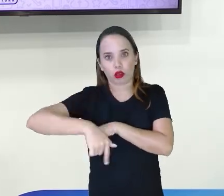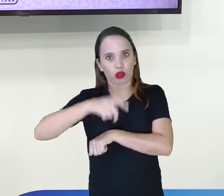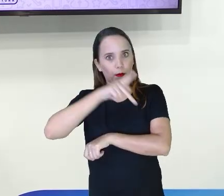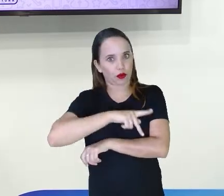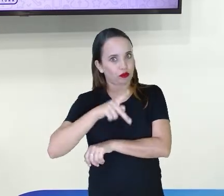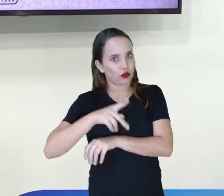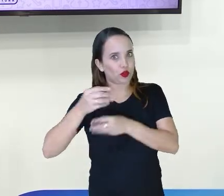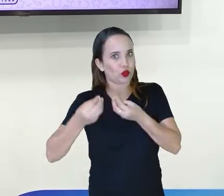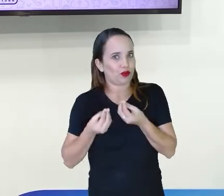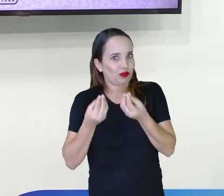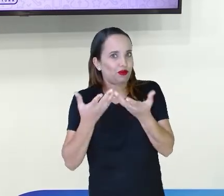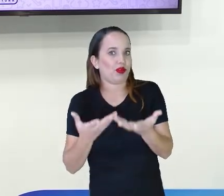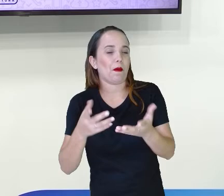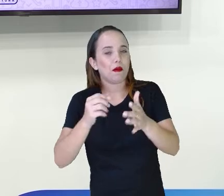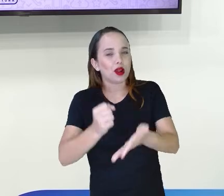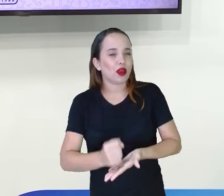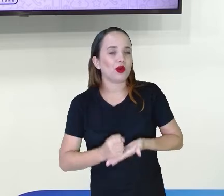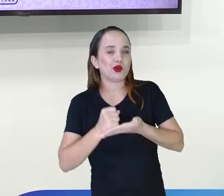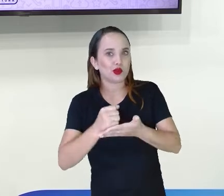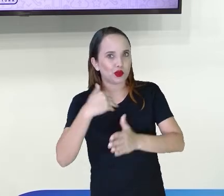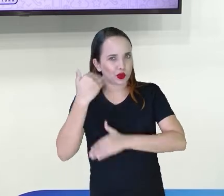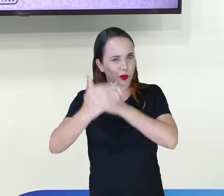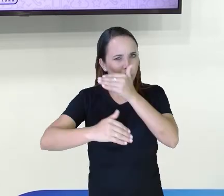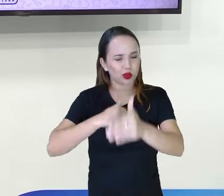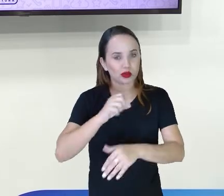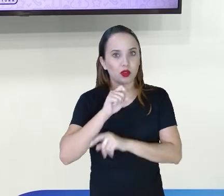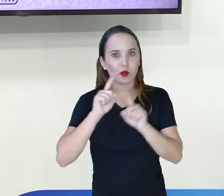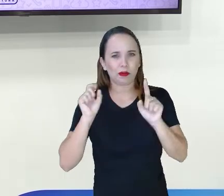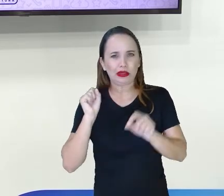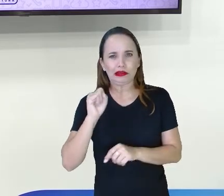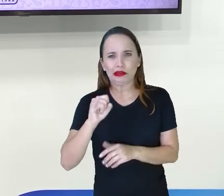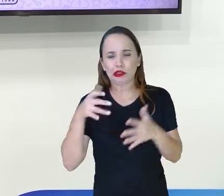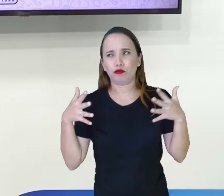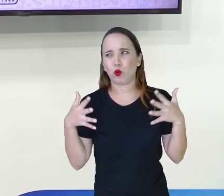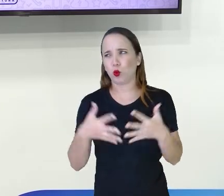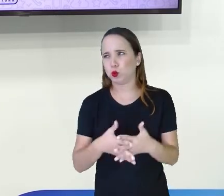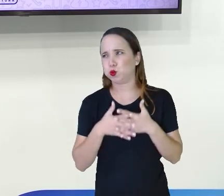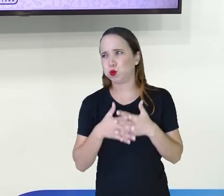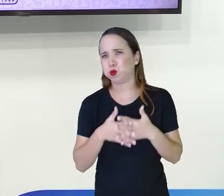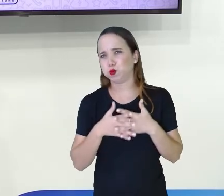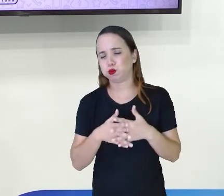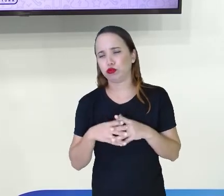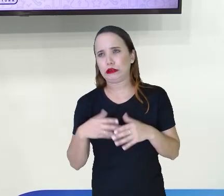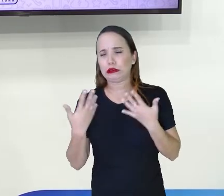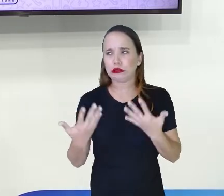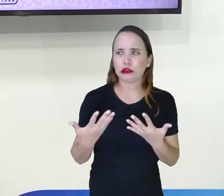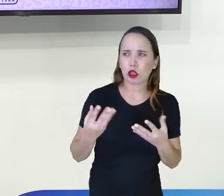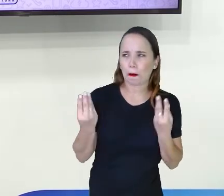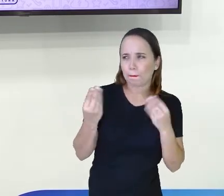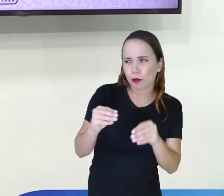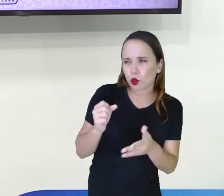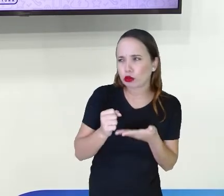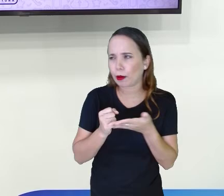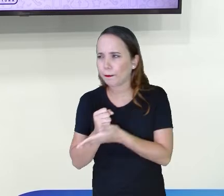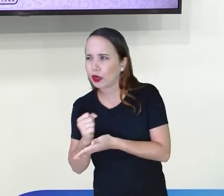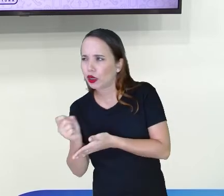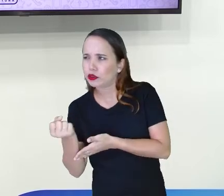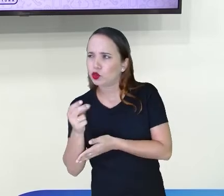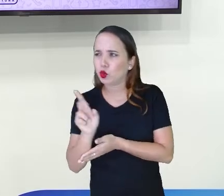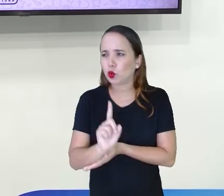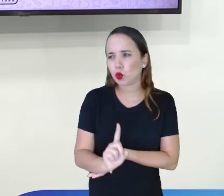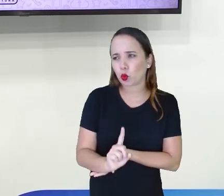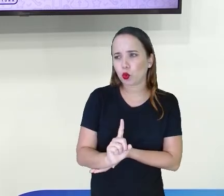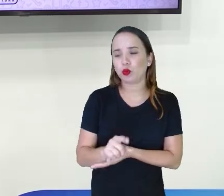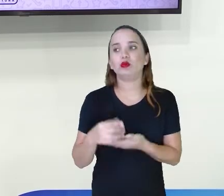é para adiantar o processo. Mas ficou confuso. Eita, eu coloco a base ou não coloco a base como